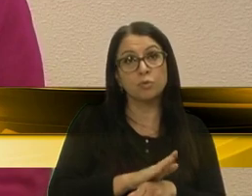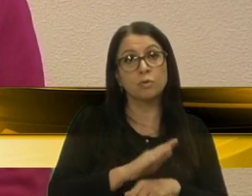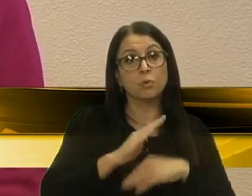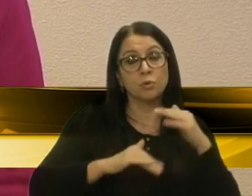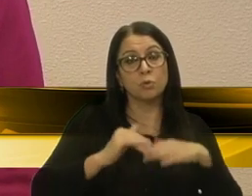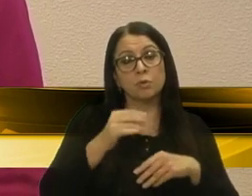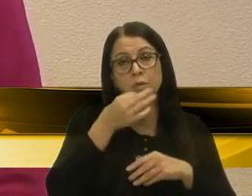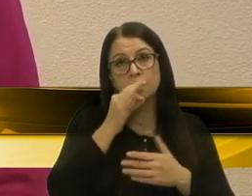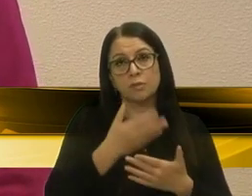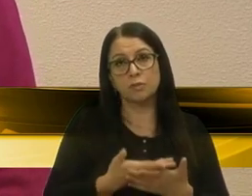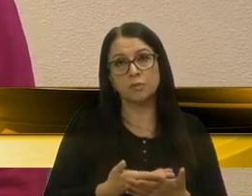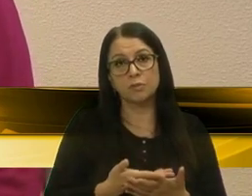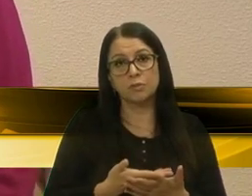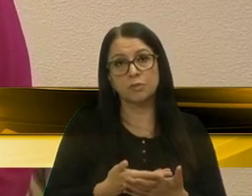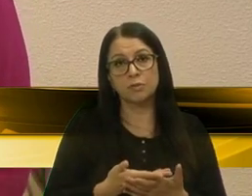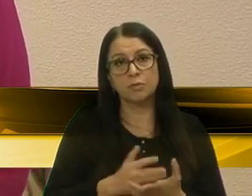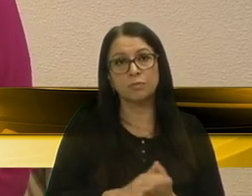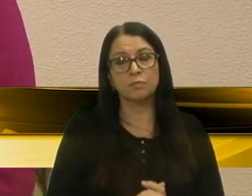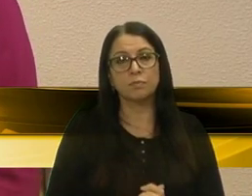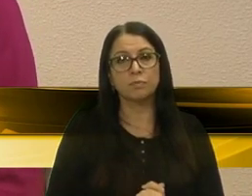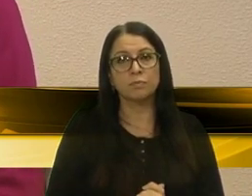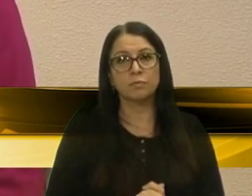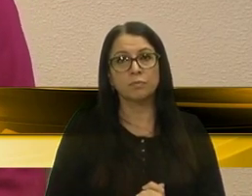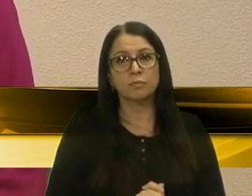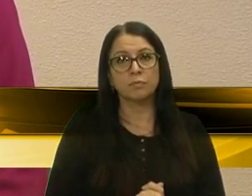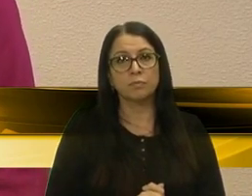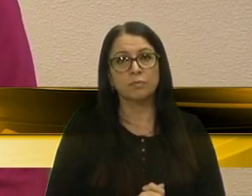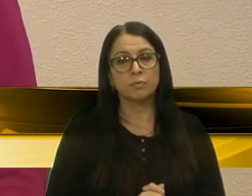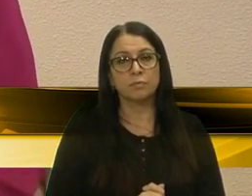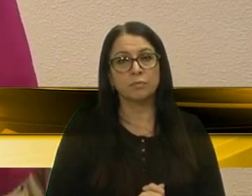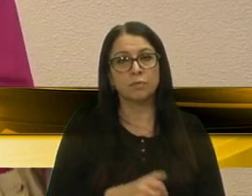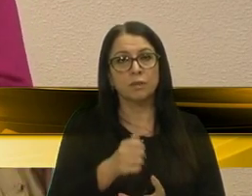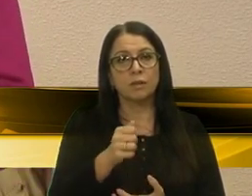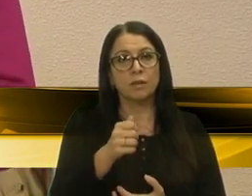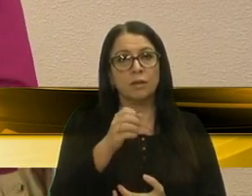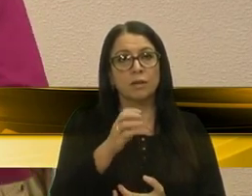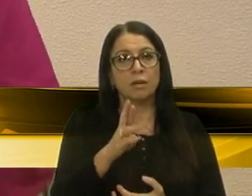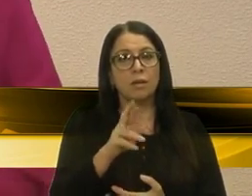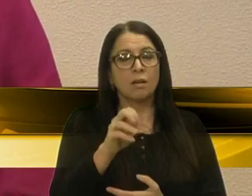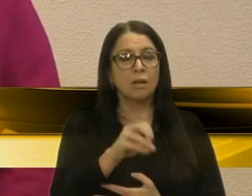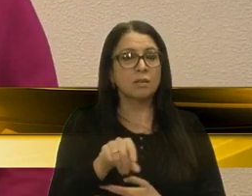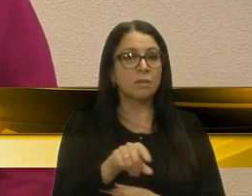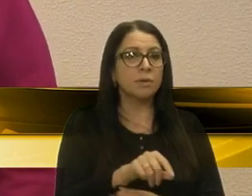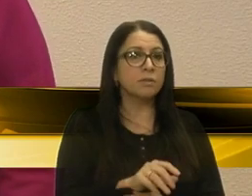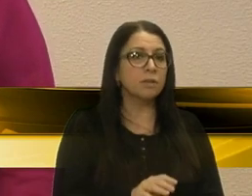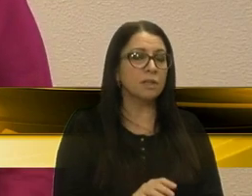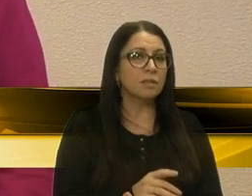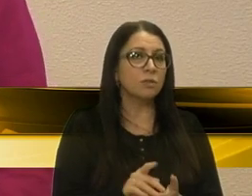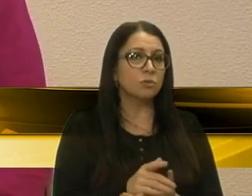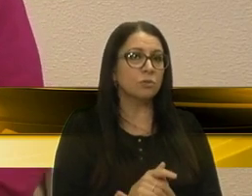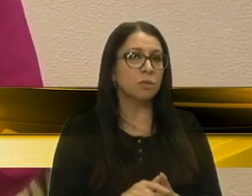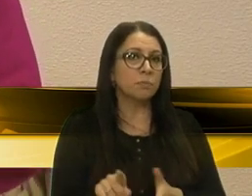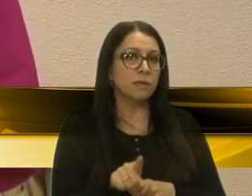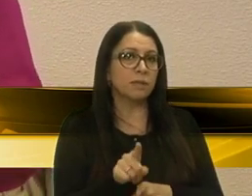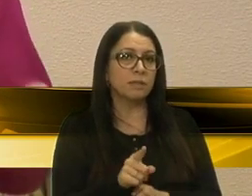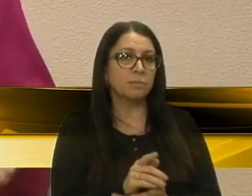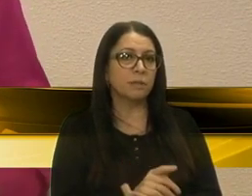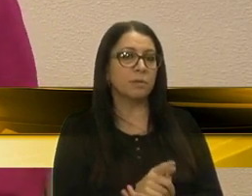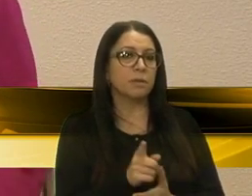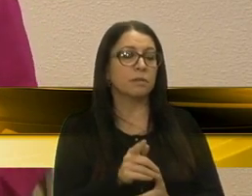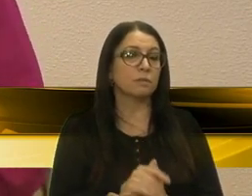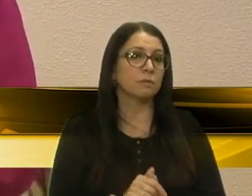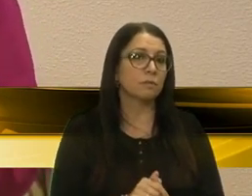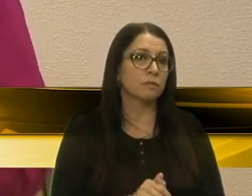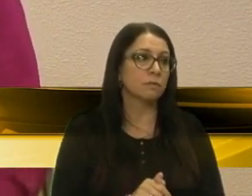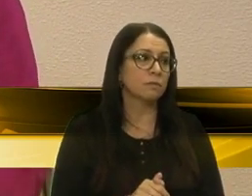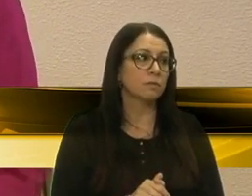caxias casualmente o senhor abramo roth que não o conhece né teve a sua vida se fala muito